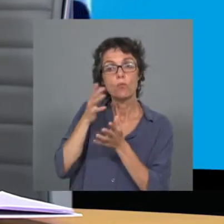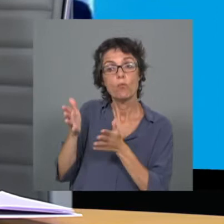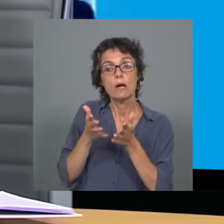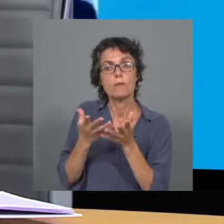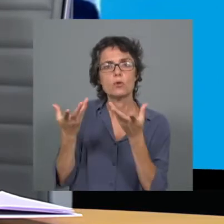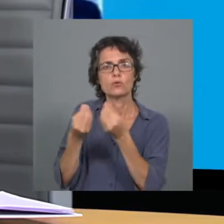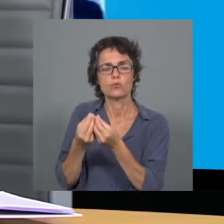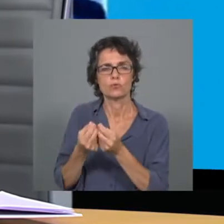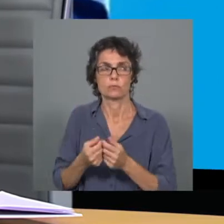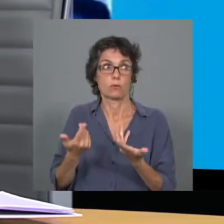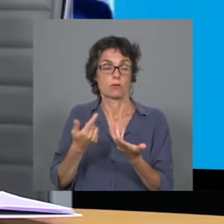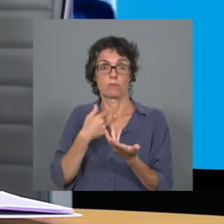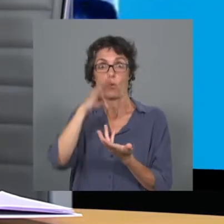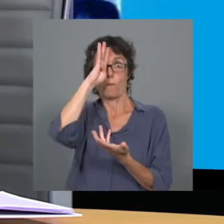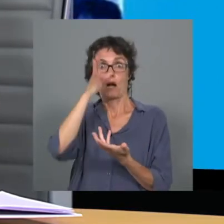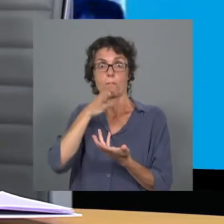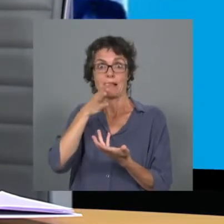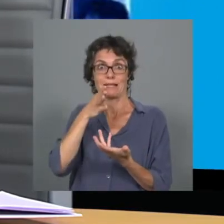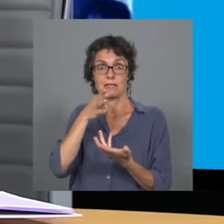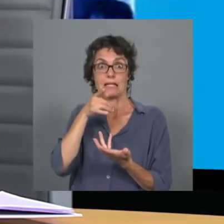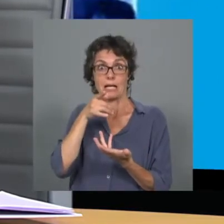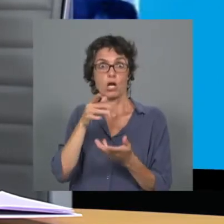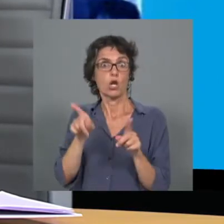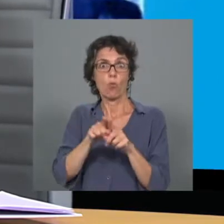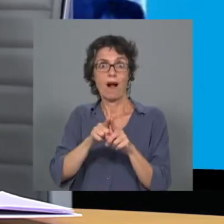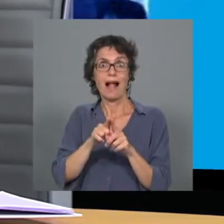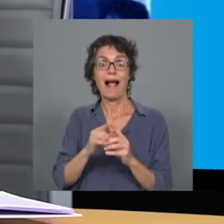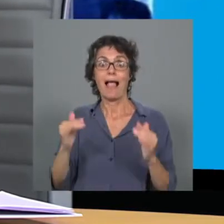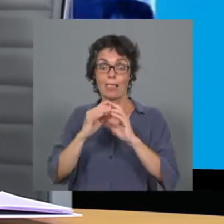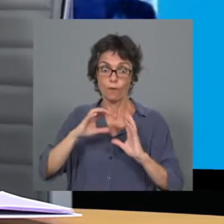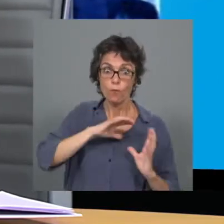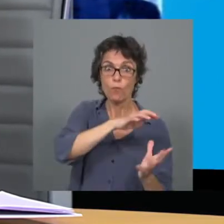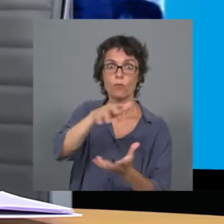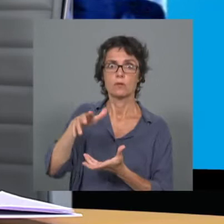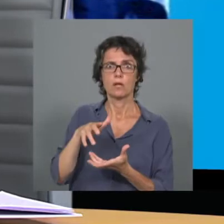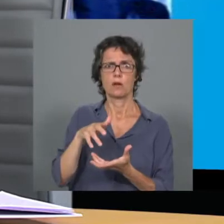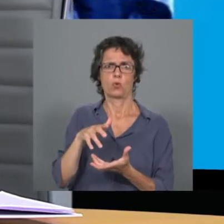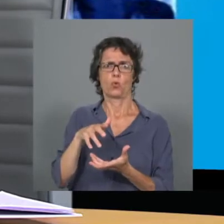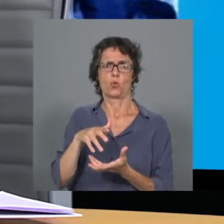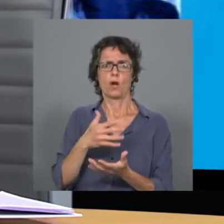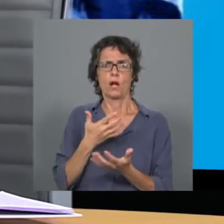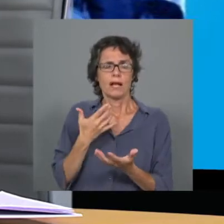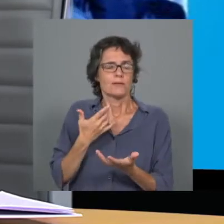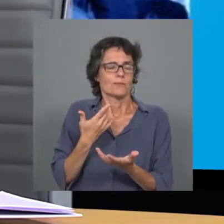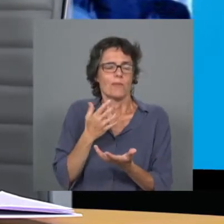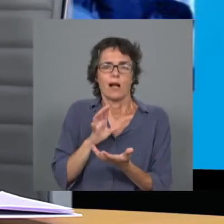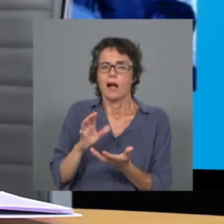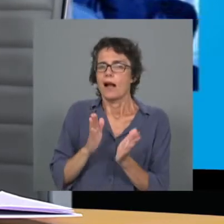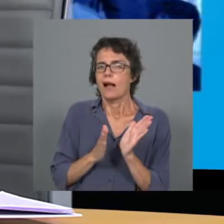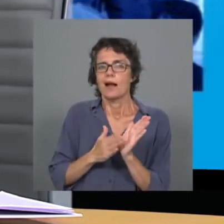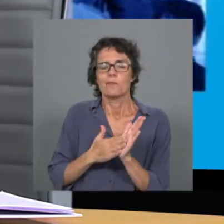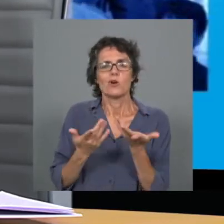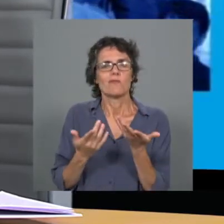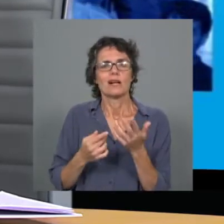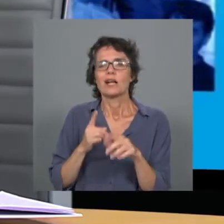quer fazer isto de uma forma mundial é a certeza de que o tempo avança. O tempo avança,